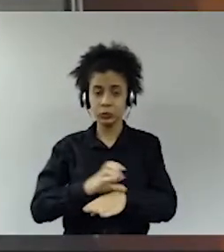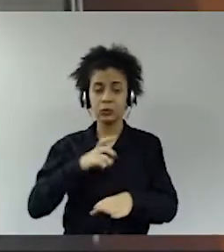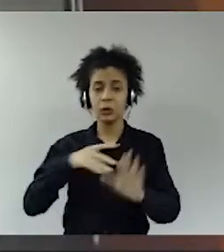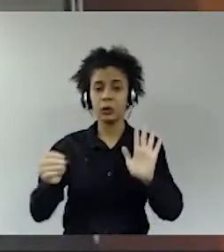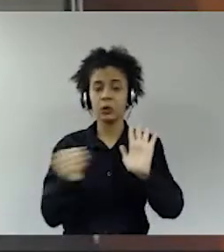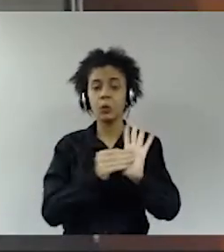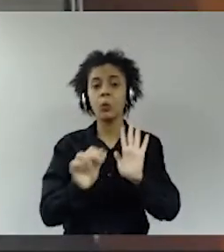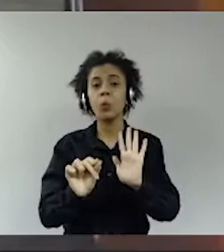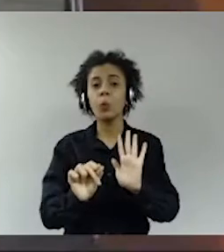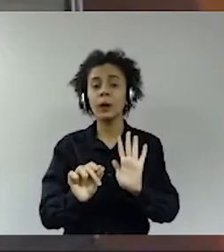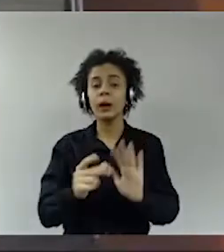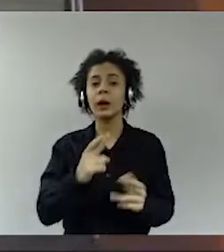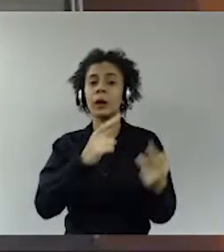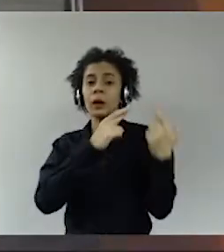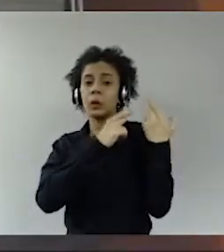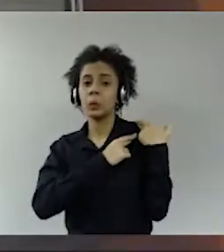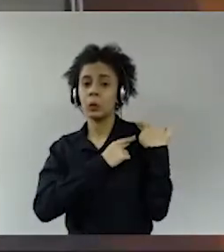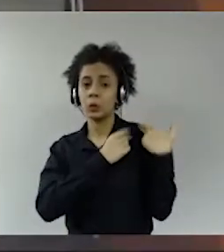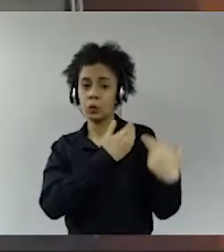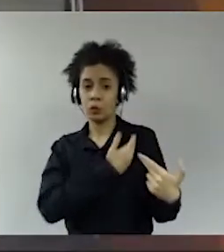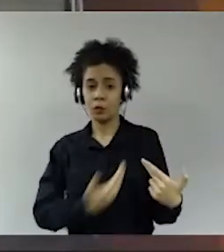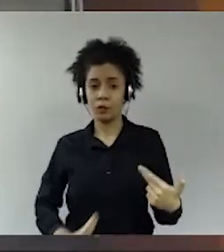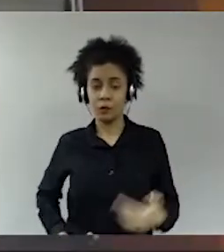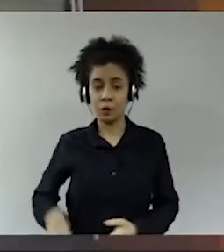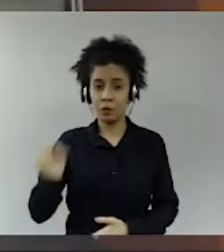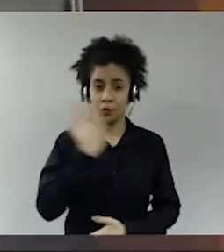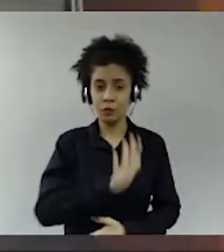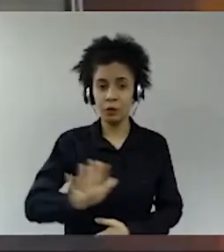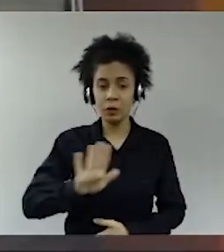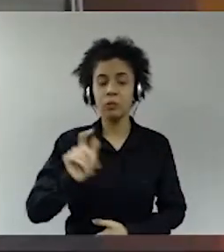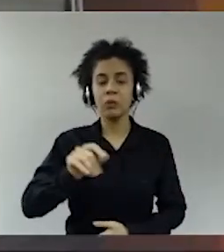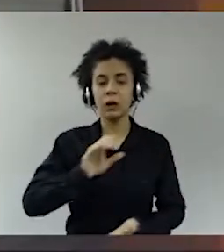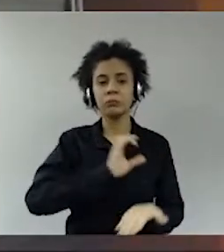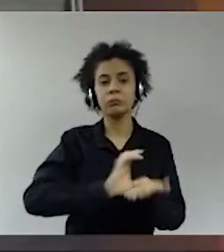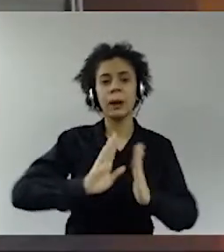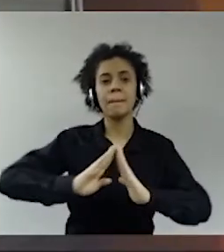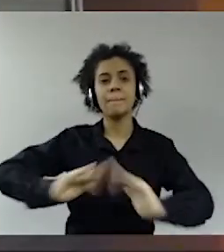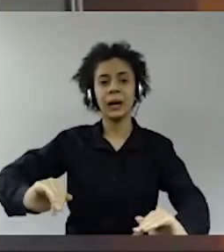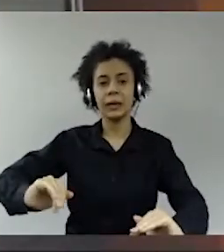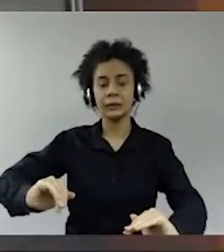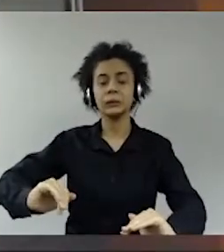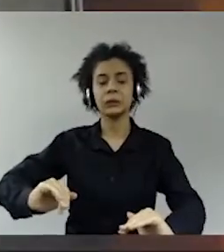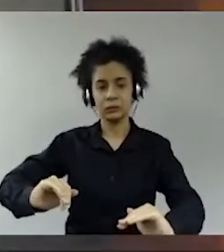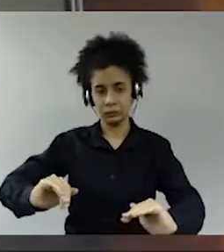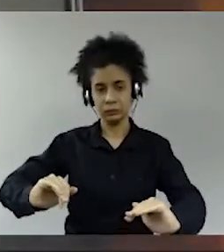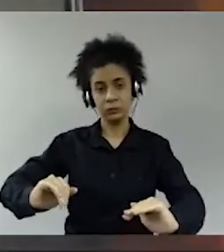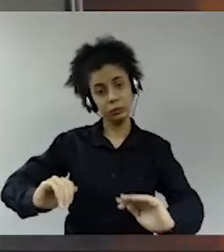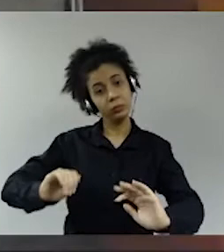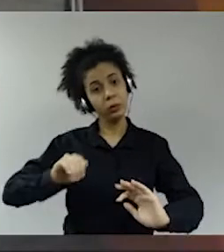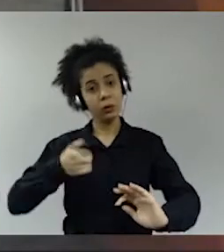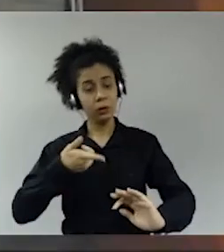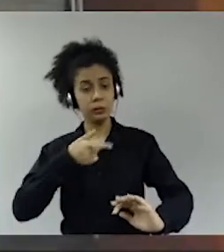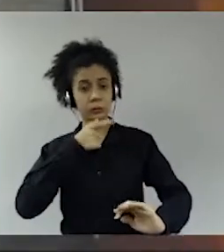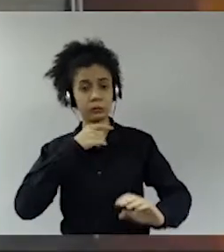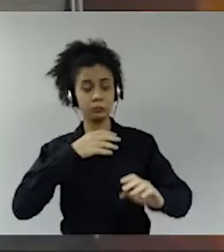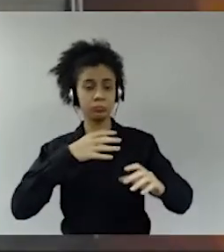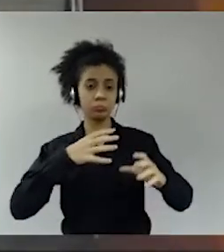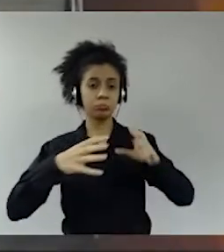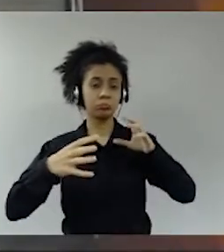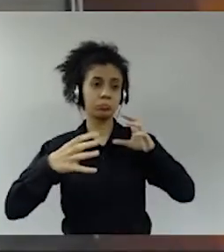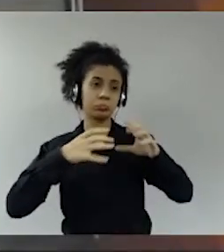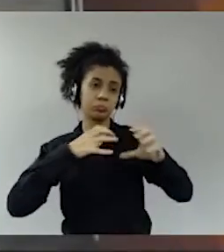competência para a União Federal instituir empréstimos compulsórios, que podem ser em face de guerra externa ou sua